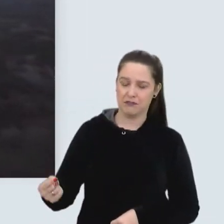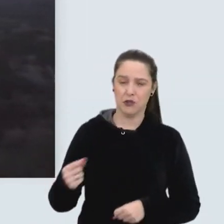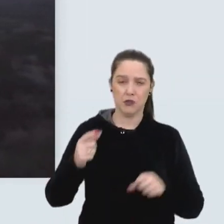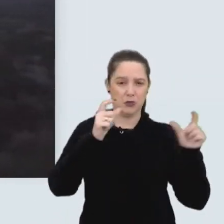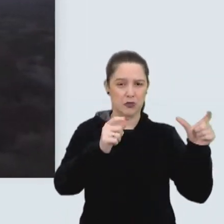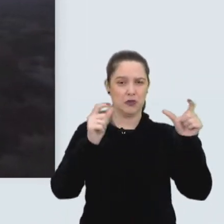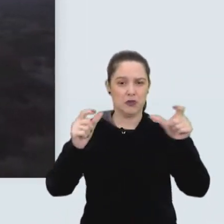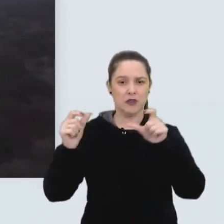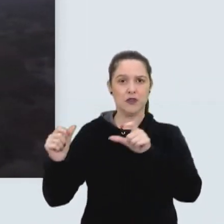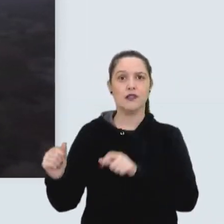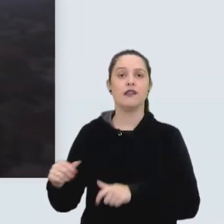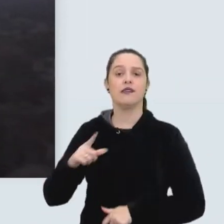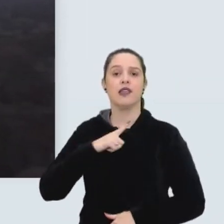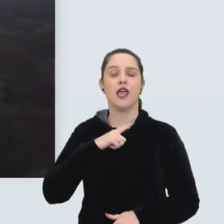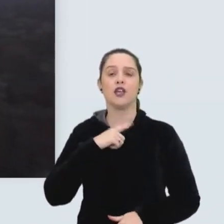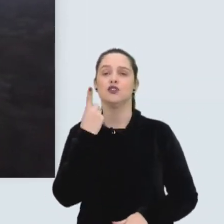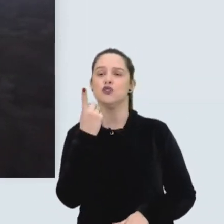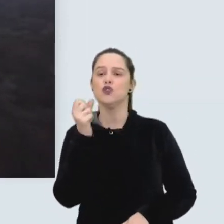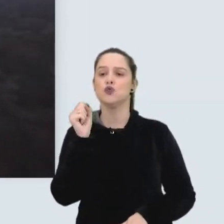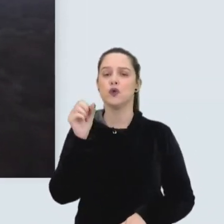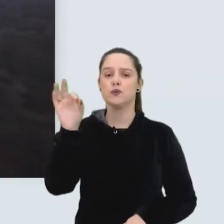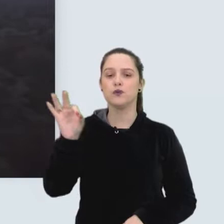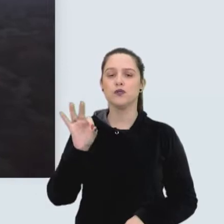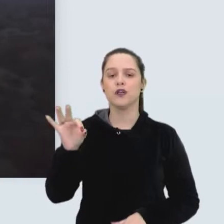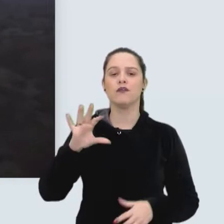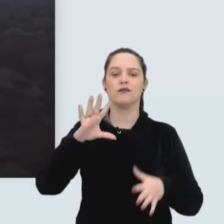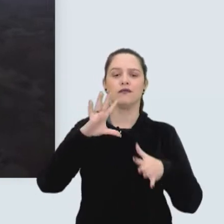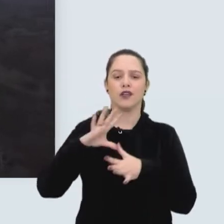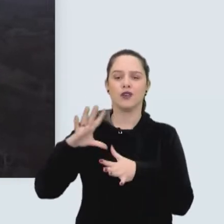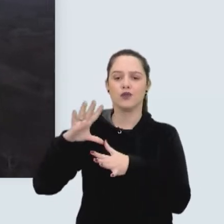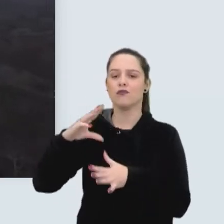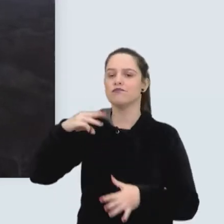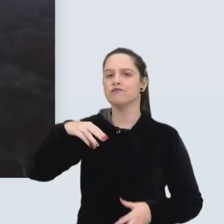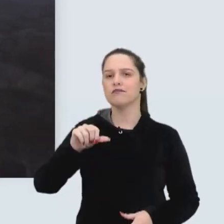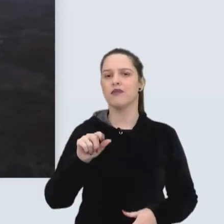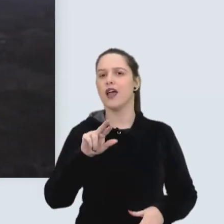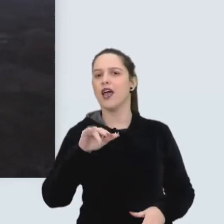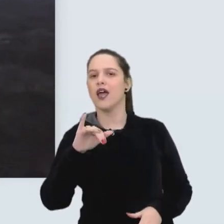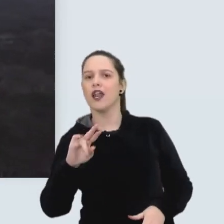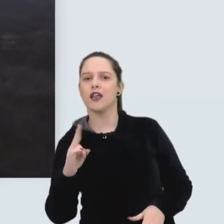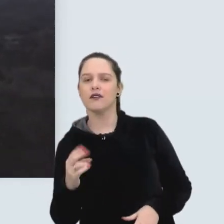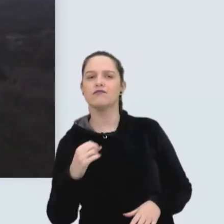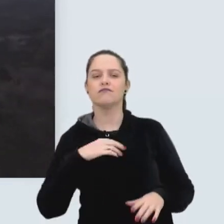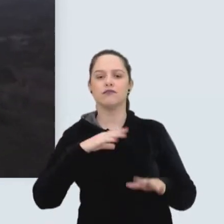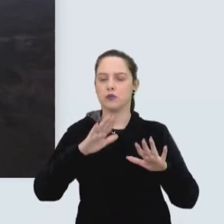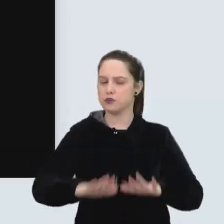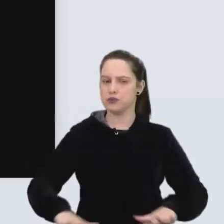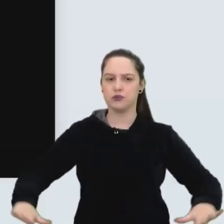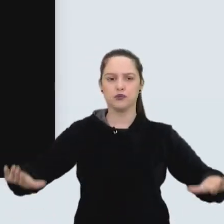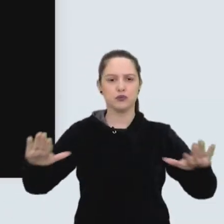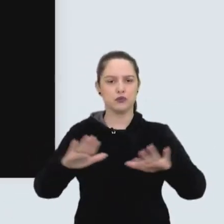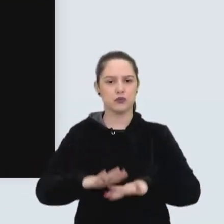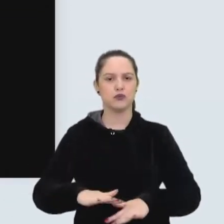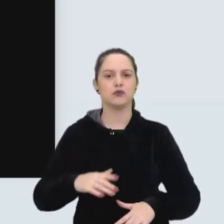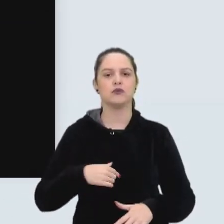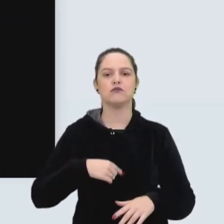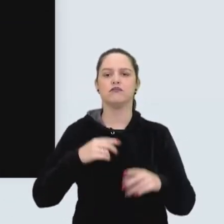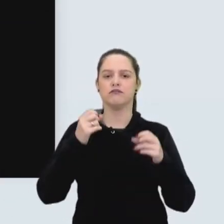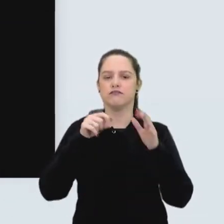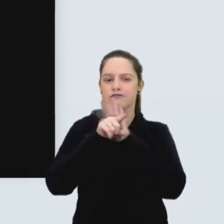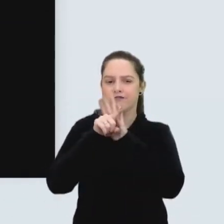protegem 18% do território continental e 26% do território marinho brasileiro.